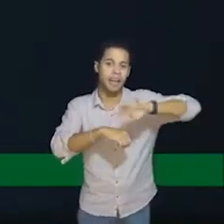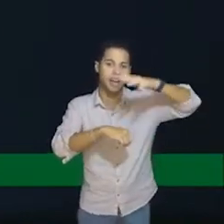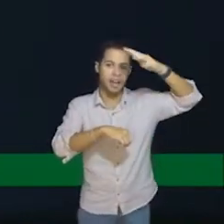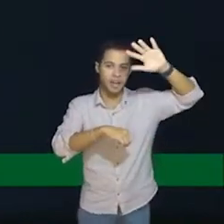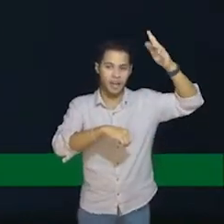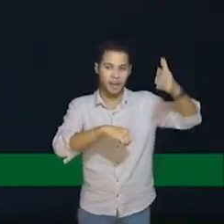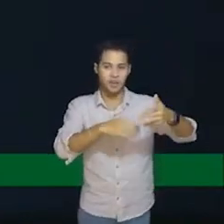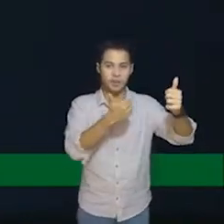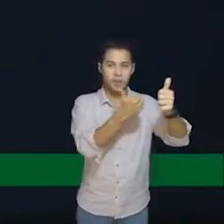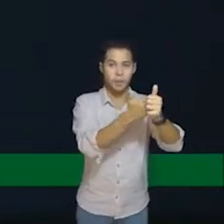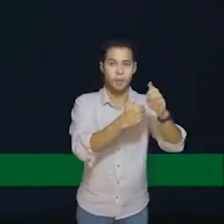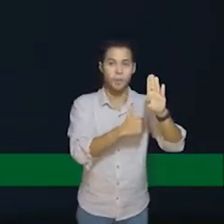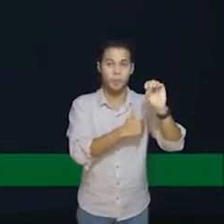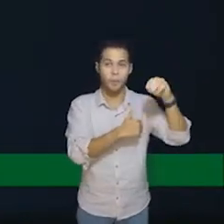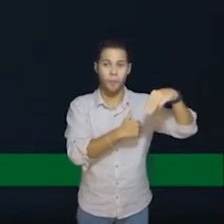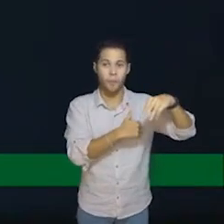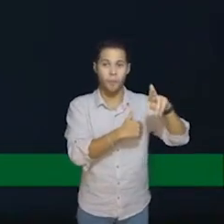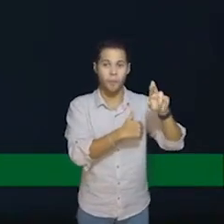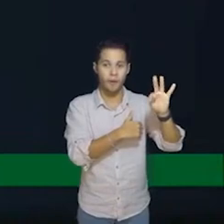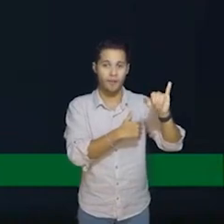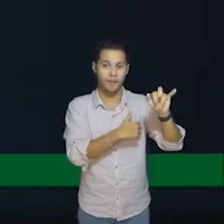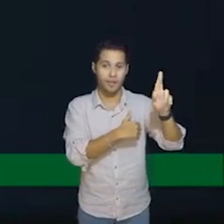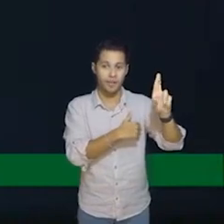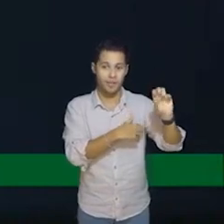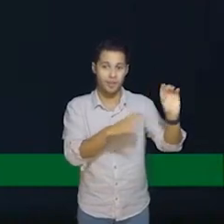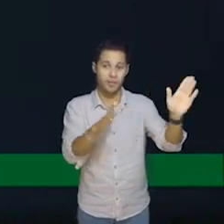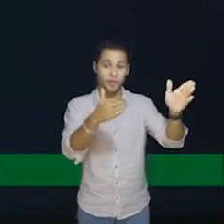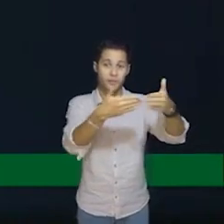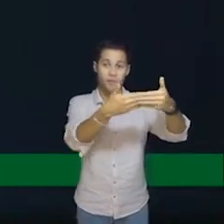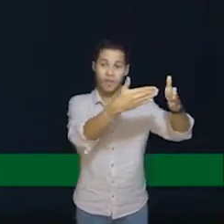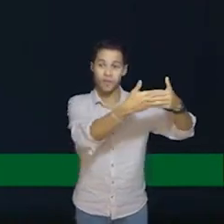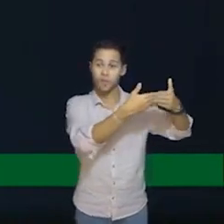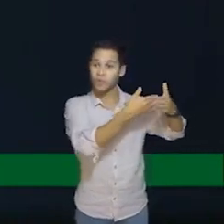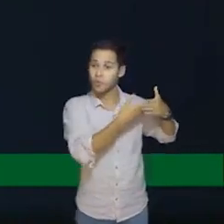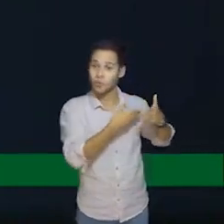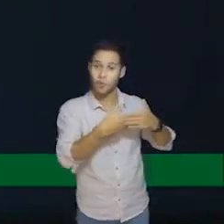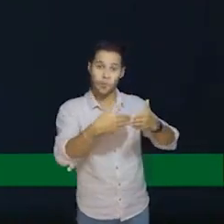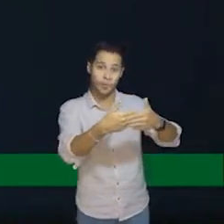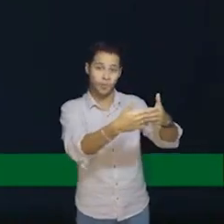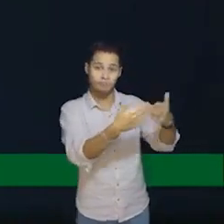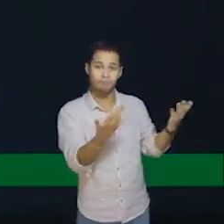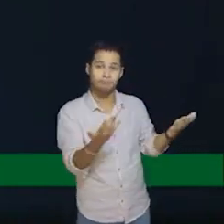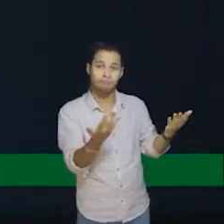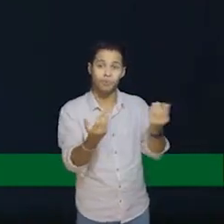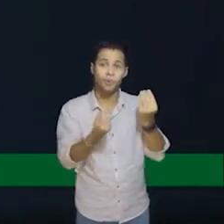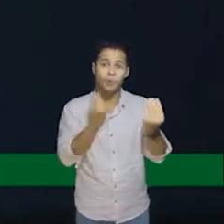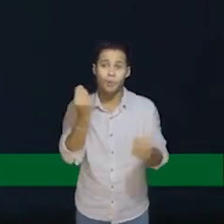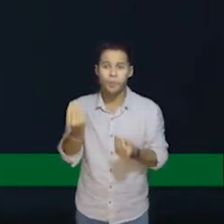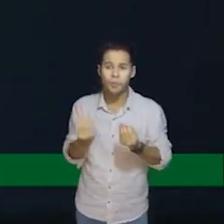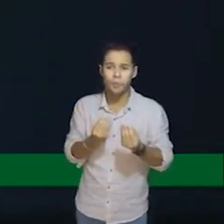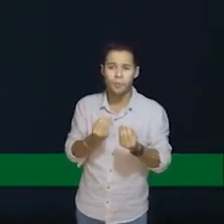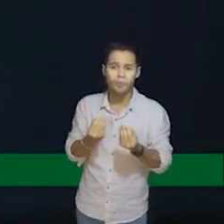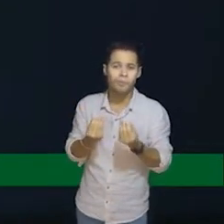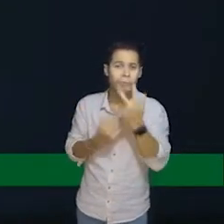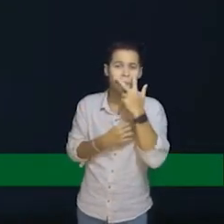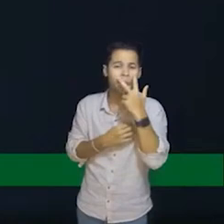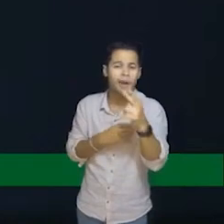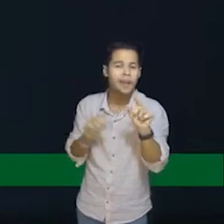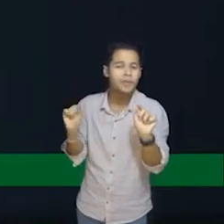as ultrapassagens, digamos, quase todas. Isso é uma indústria do quê? Uma